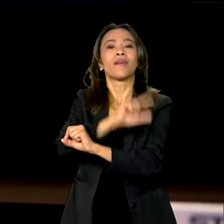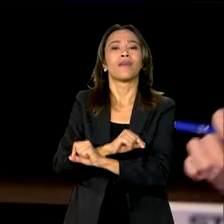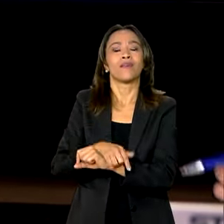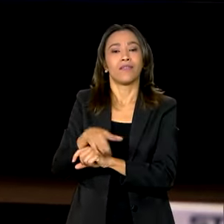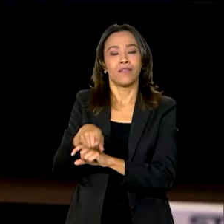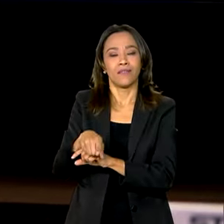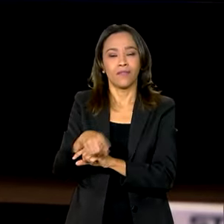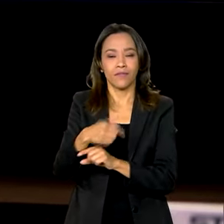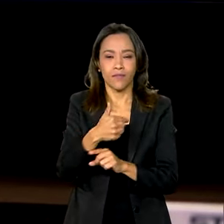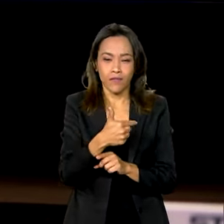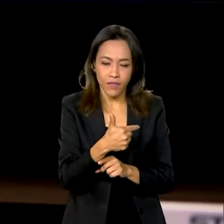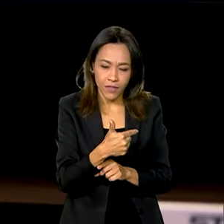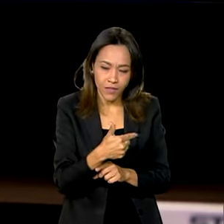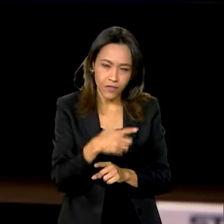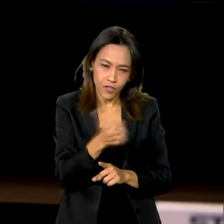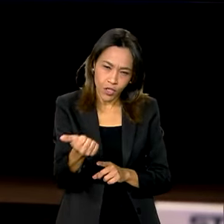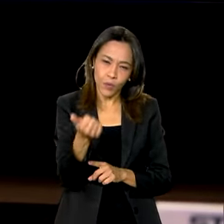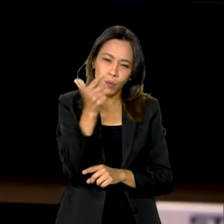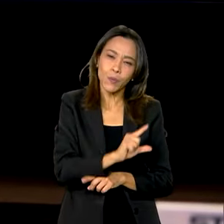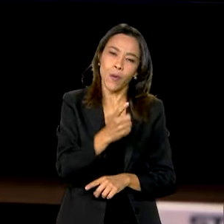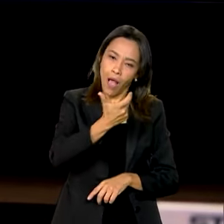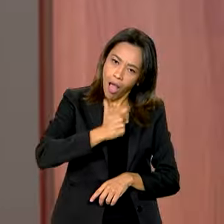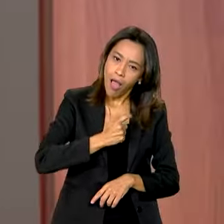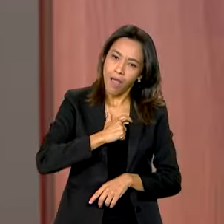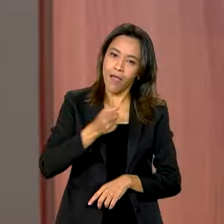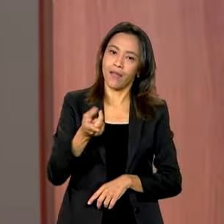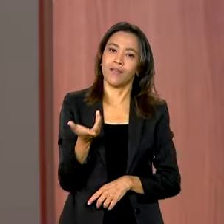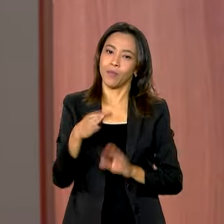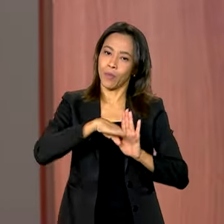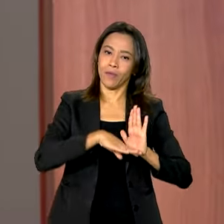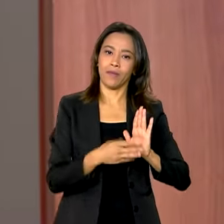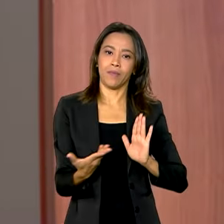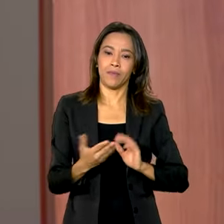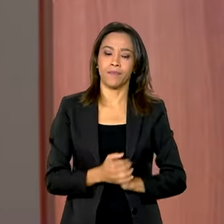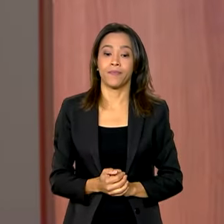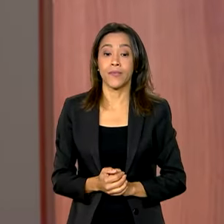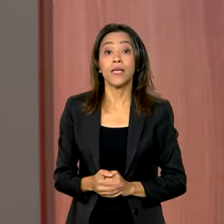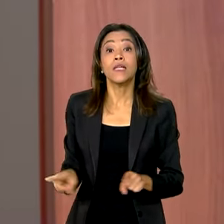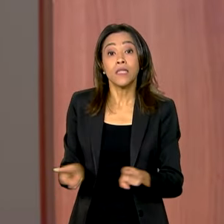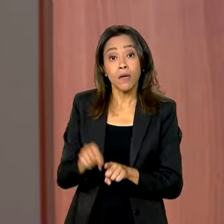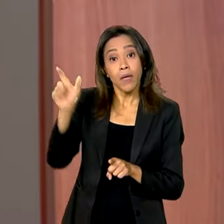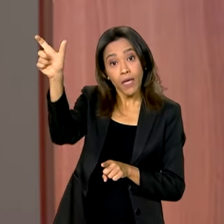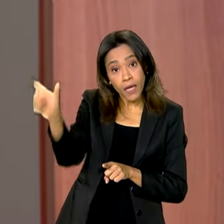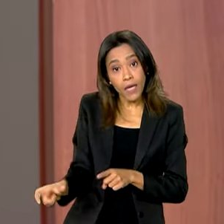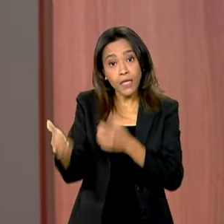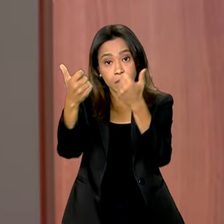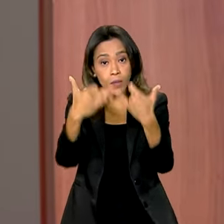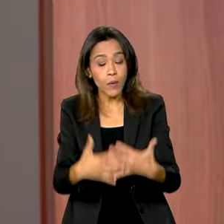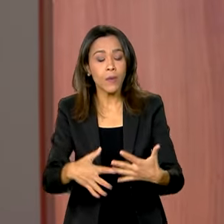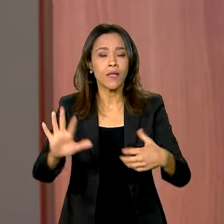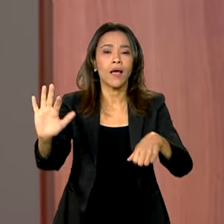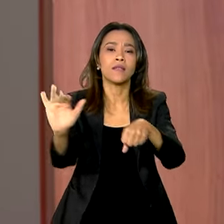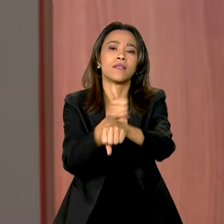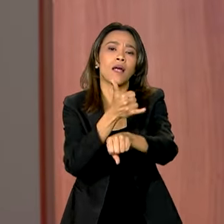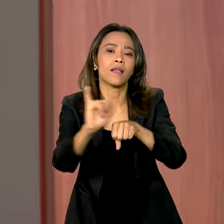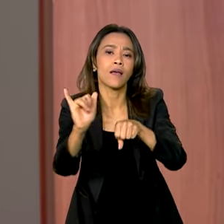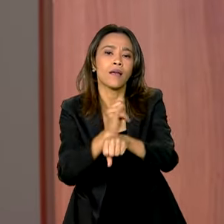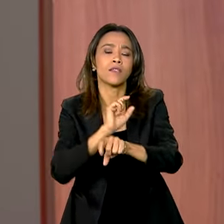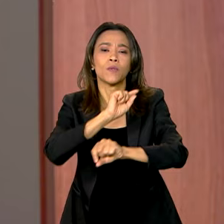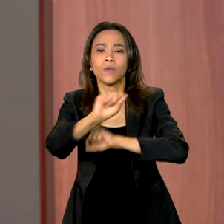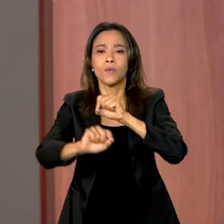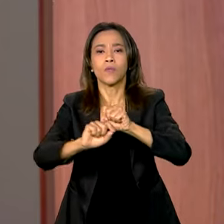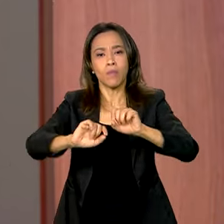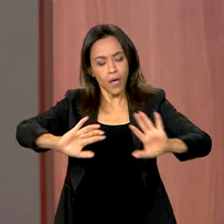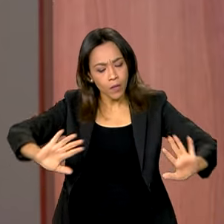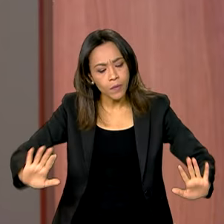Ou seja, é um programa que traz resultados concretos à sociedade. André Fufuca também falou da estratégia da pasta para alavancar o